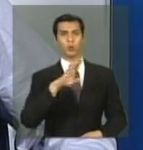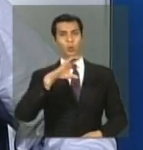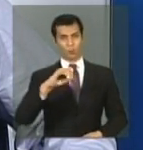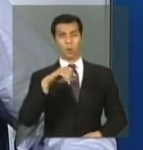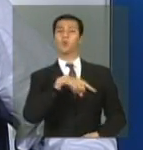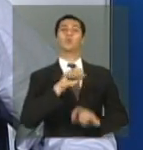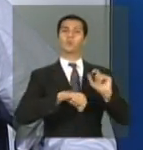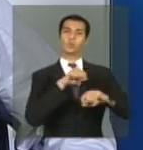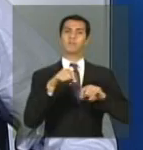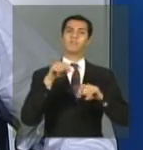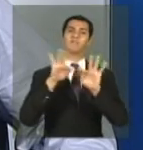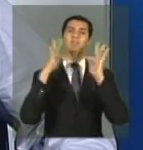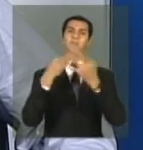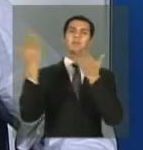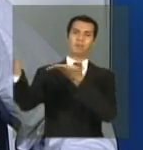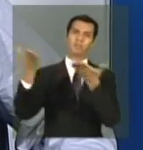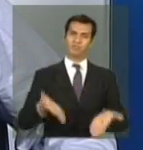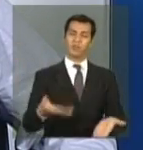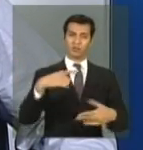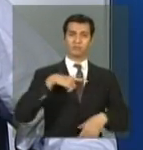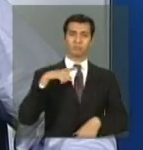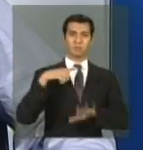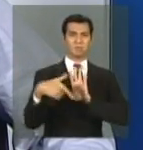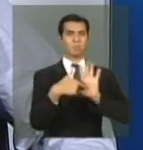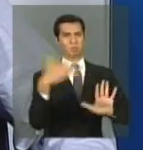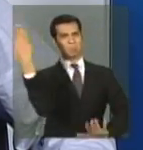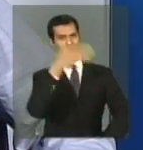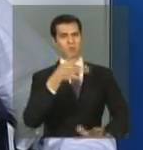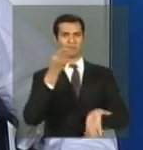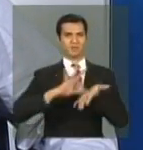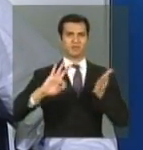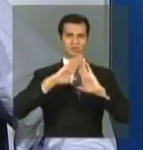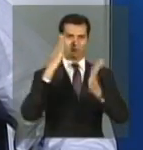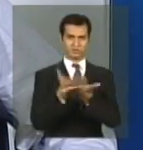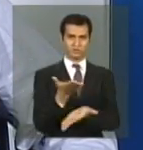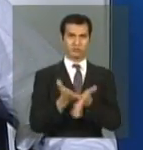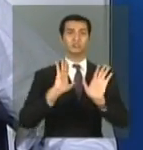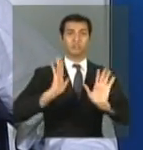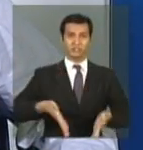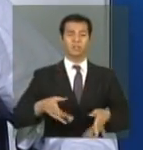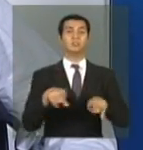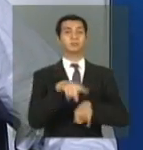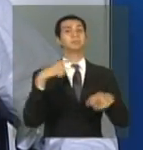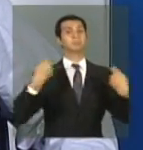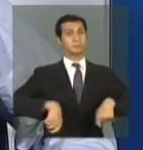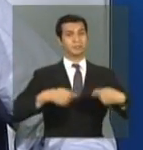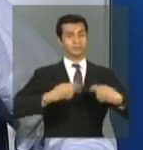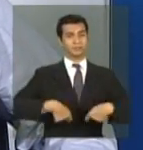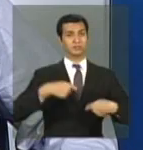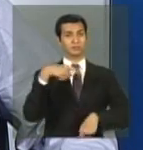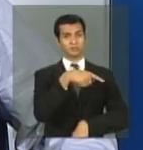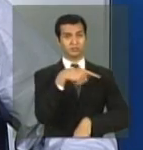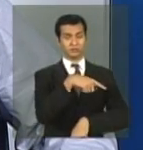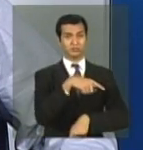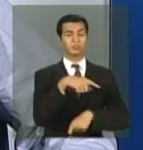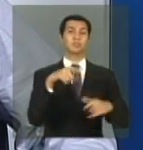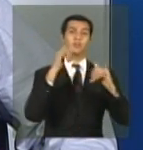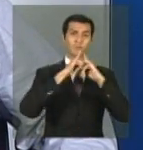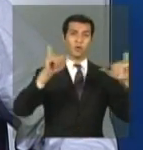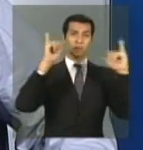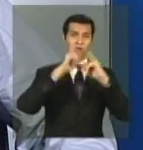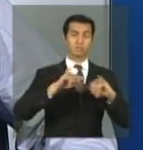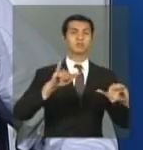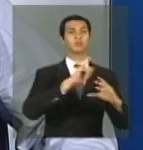família apresentar a atualização, a declaração da matrícula, que compartilhem, né, muito importante isso, compartilhem essa